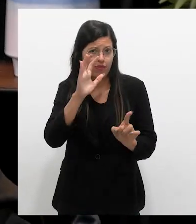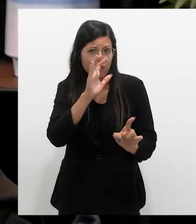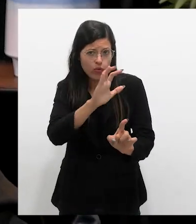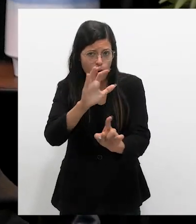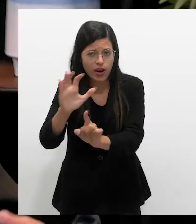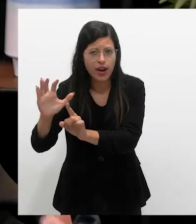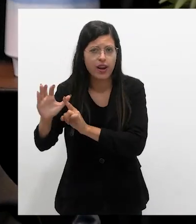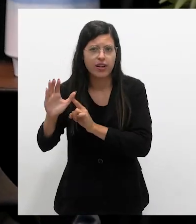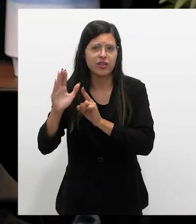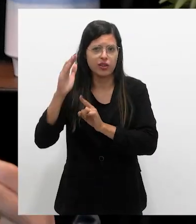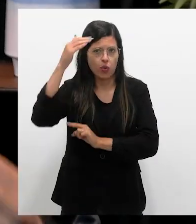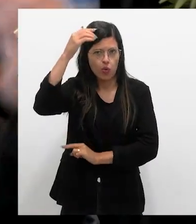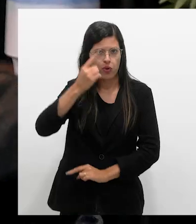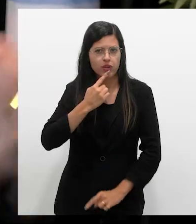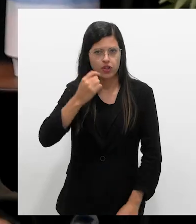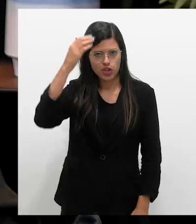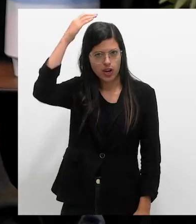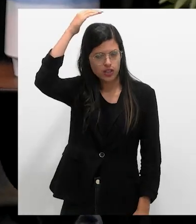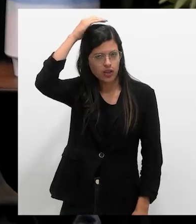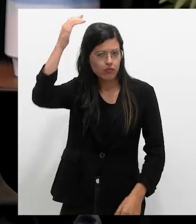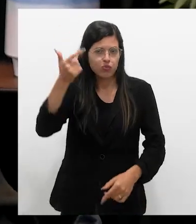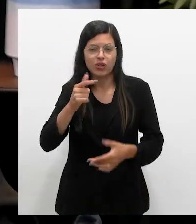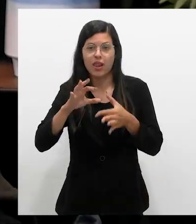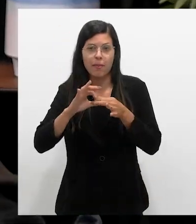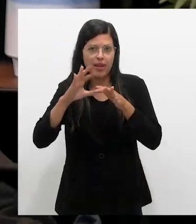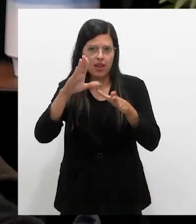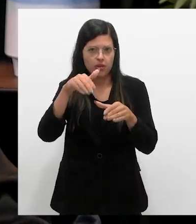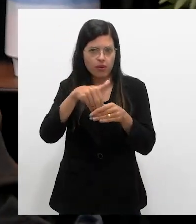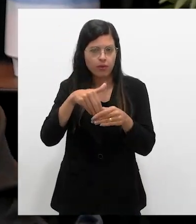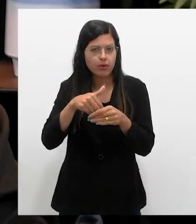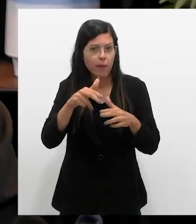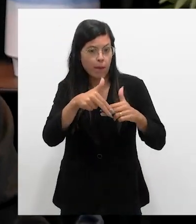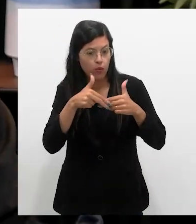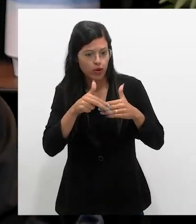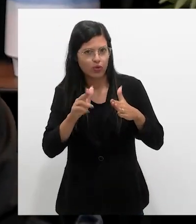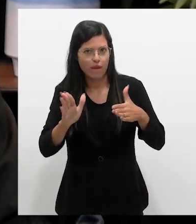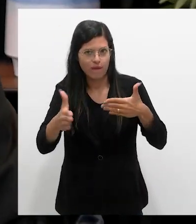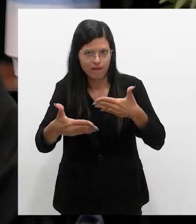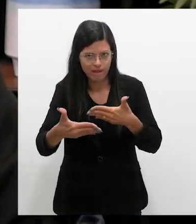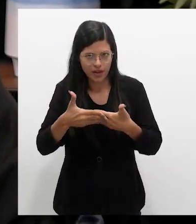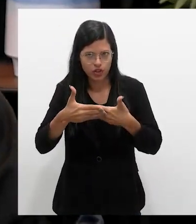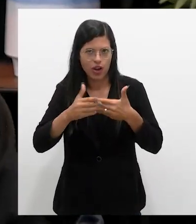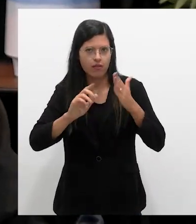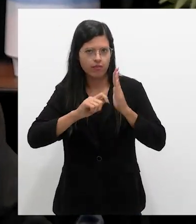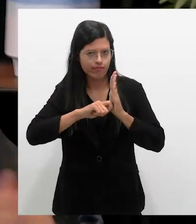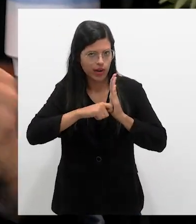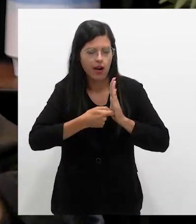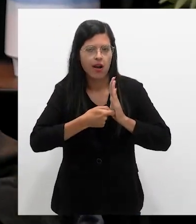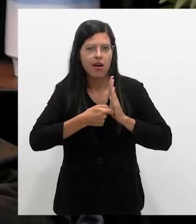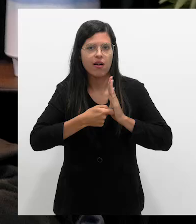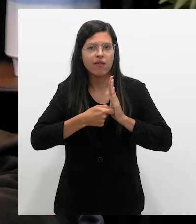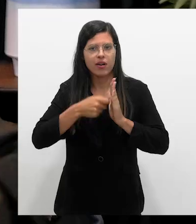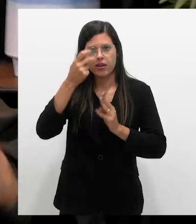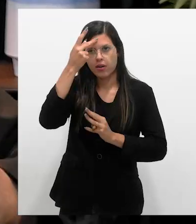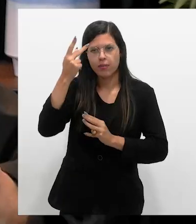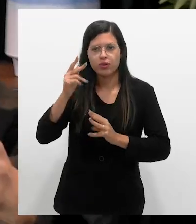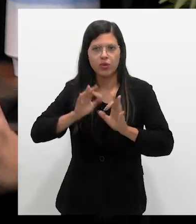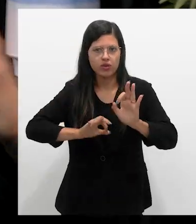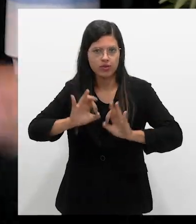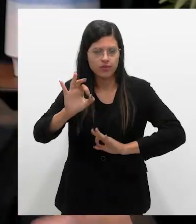para votar e não ficarem com liberdade para votar. Então eram fechados com clave, a chave. E aí o mestre de